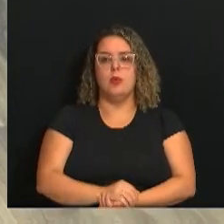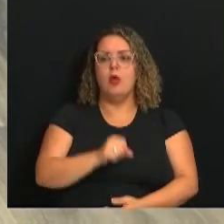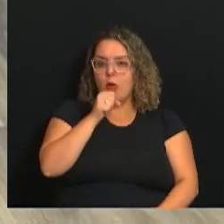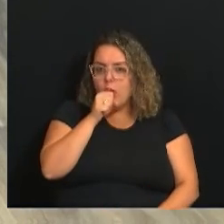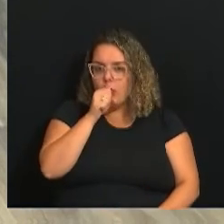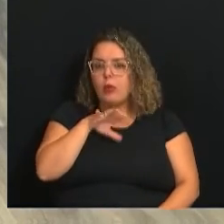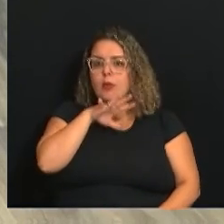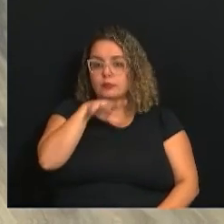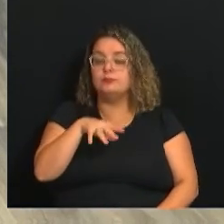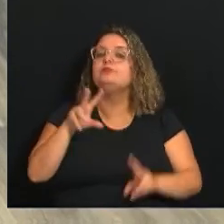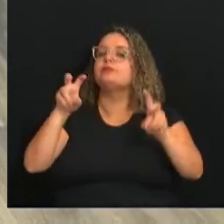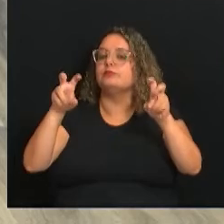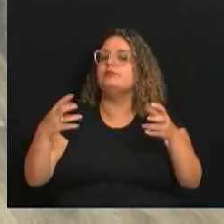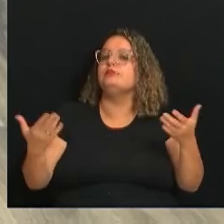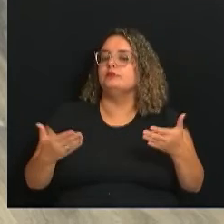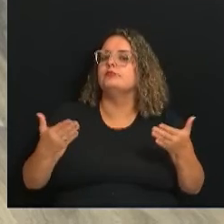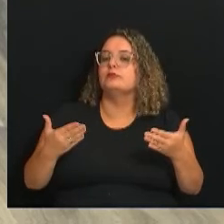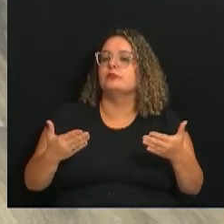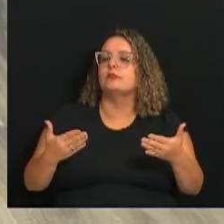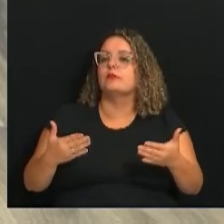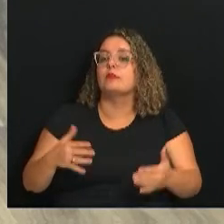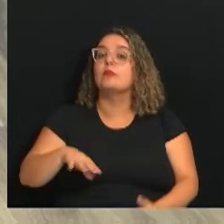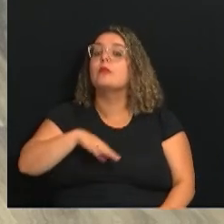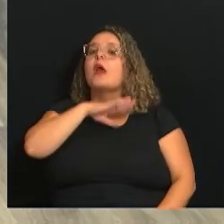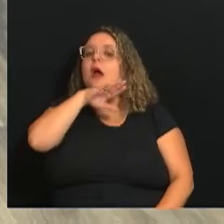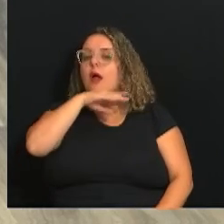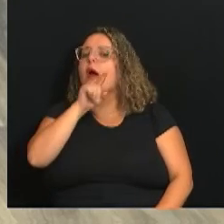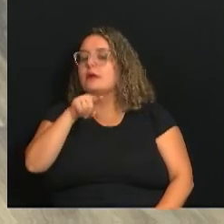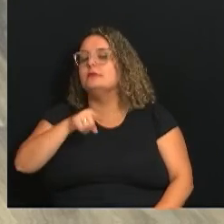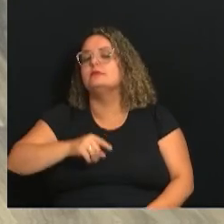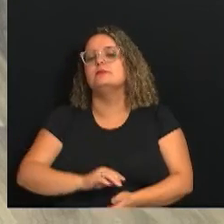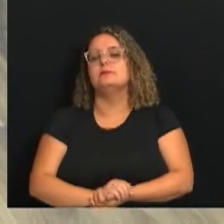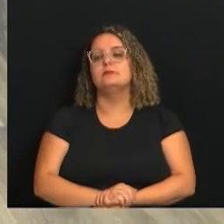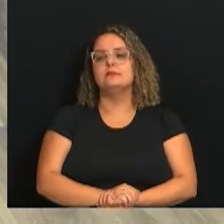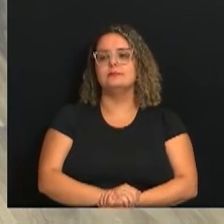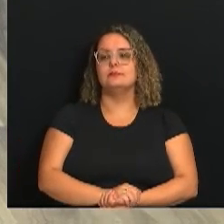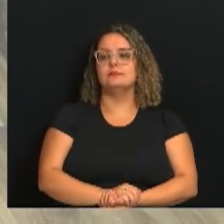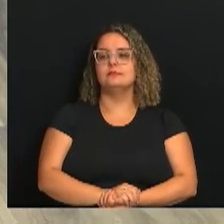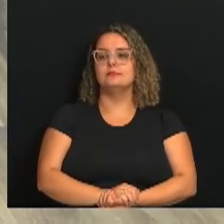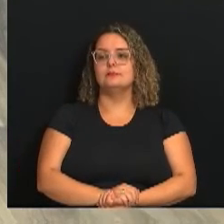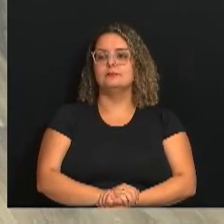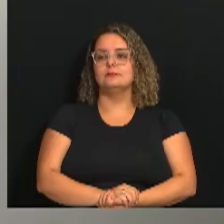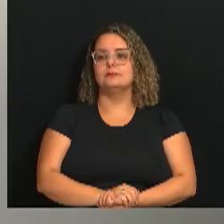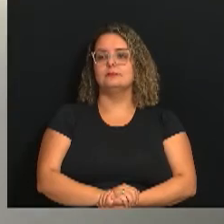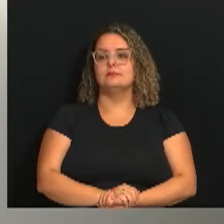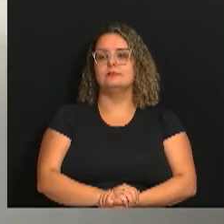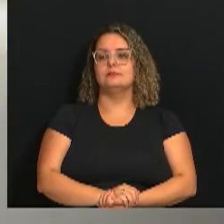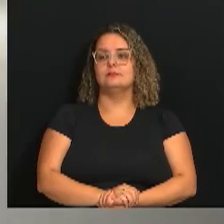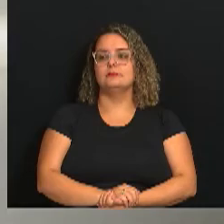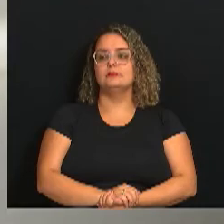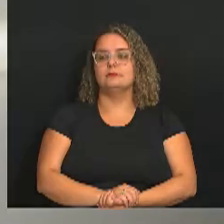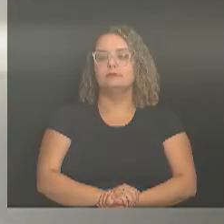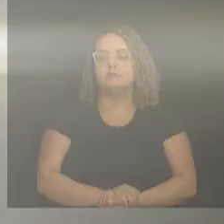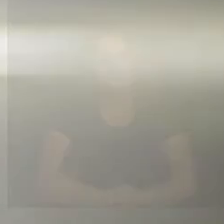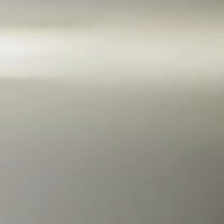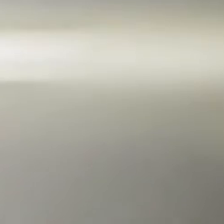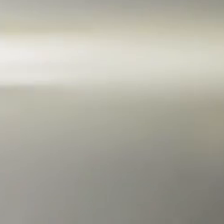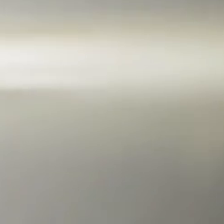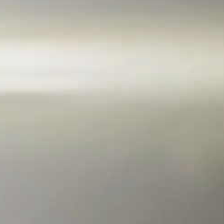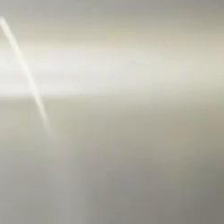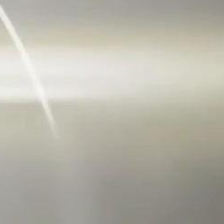para o fim da tarde e início da noite. Para amanhã, quarta-feira, essa condição permanece, viu? Com o sol aparecendo